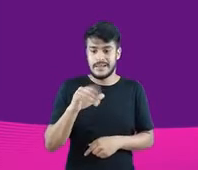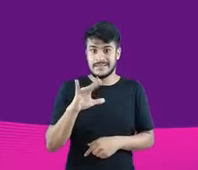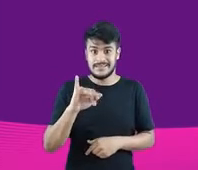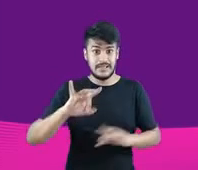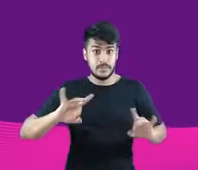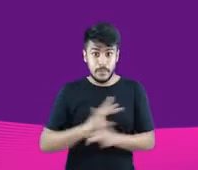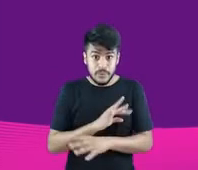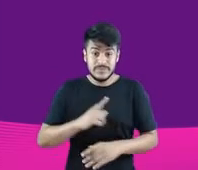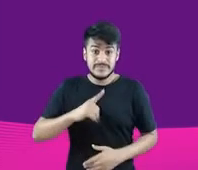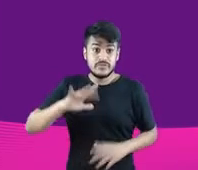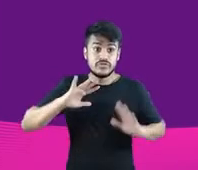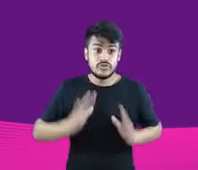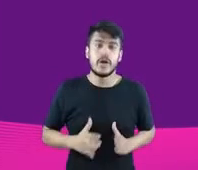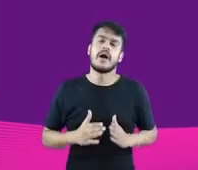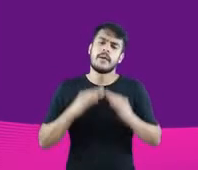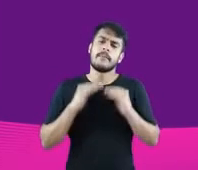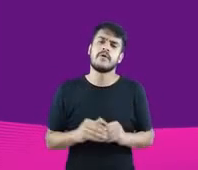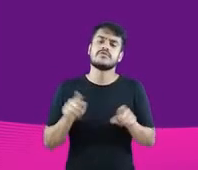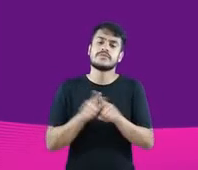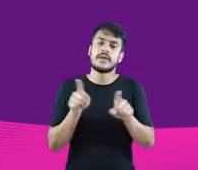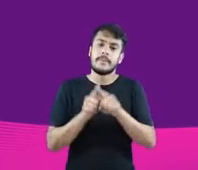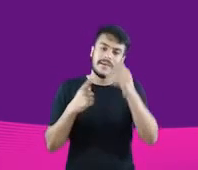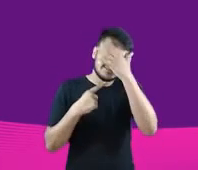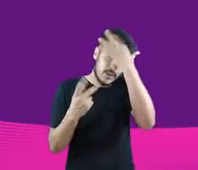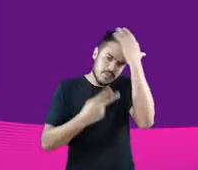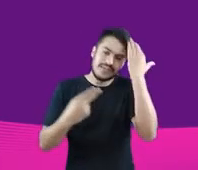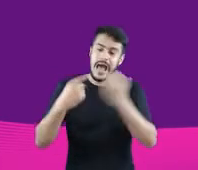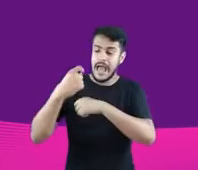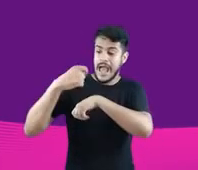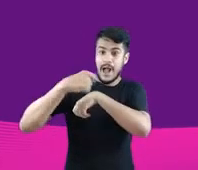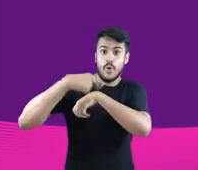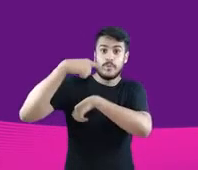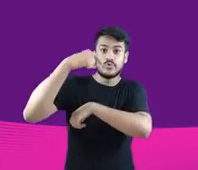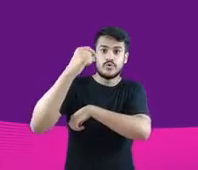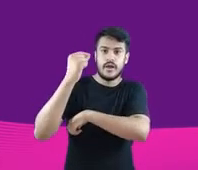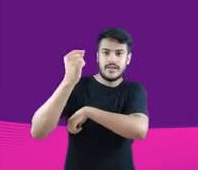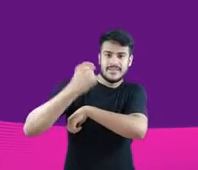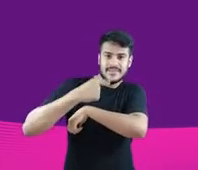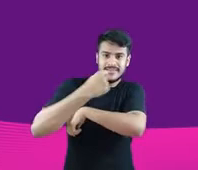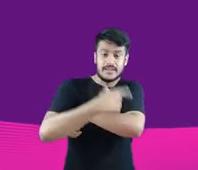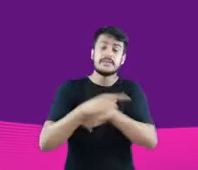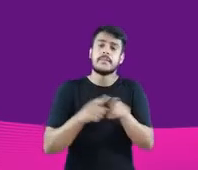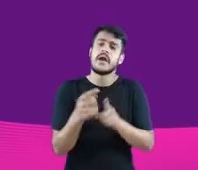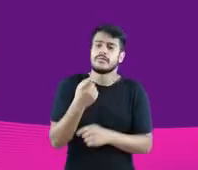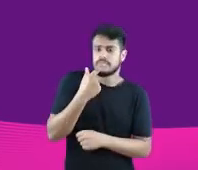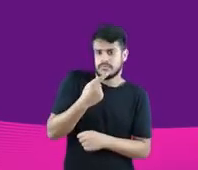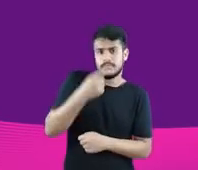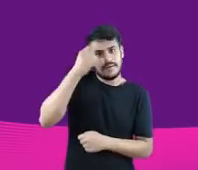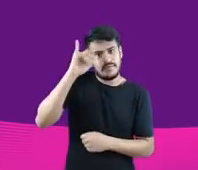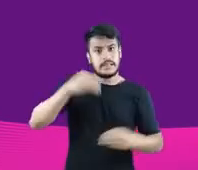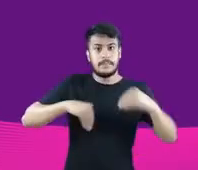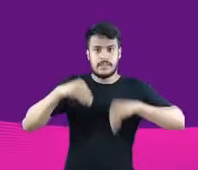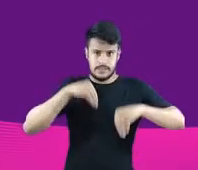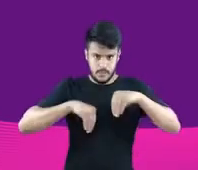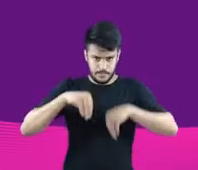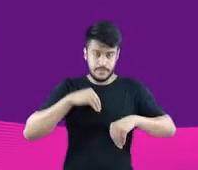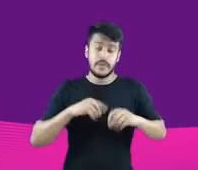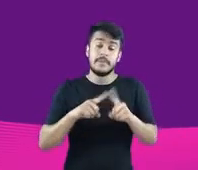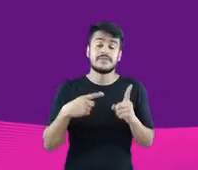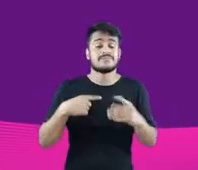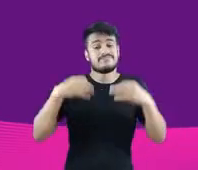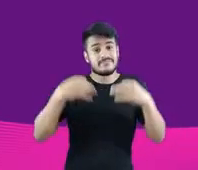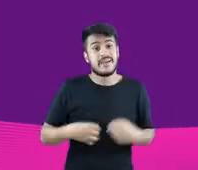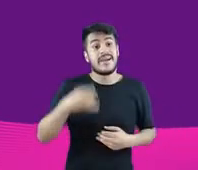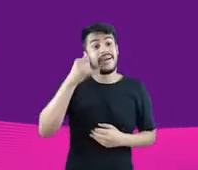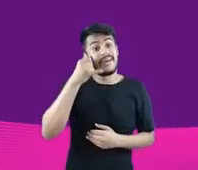tem benefício de acupuntura e também gabapentina e antidepressivos. Mas o ideal é justamente a gente evitar, ficar atento